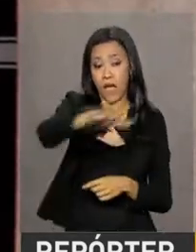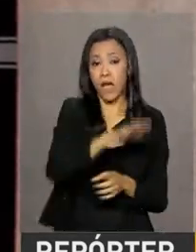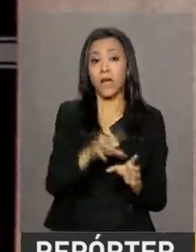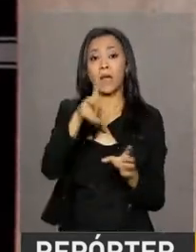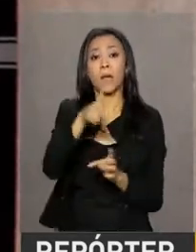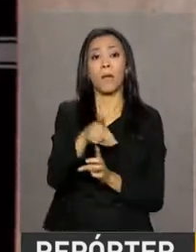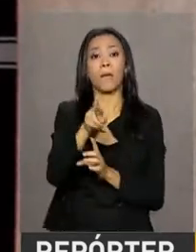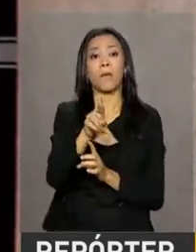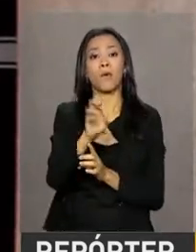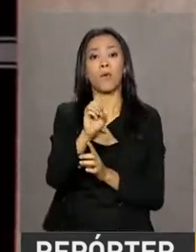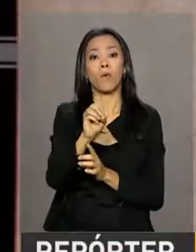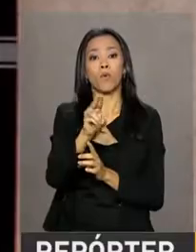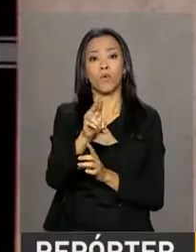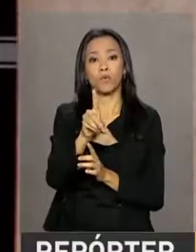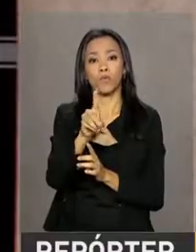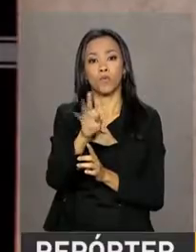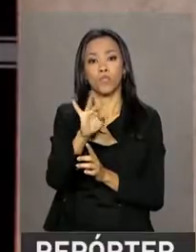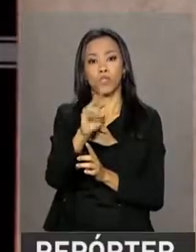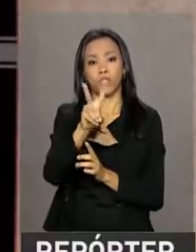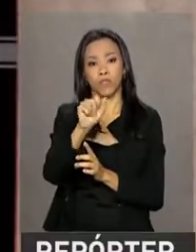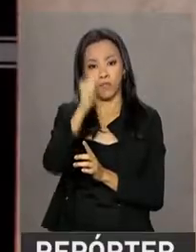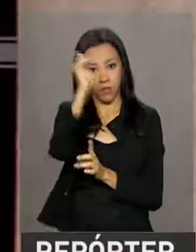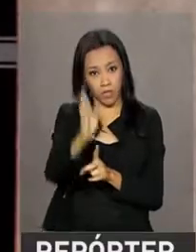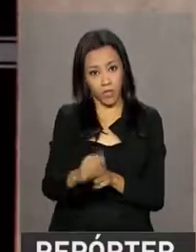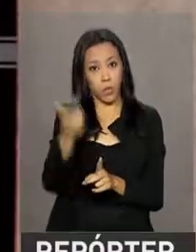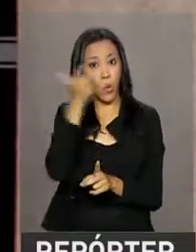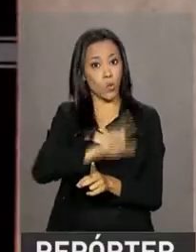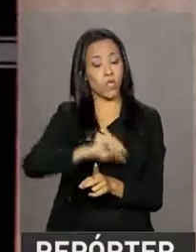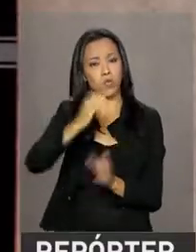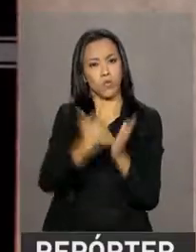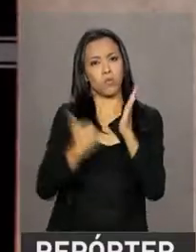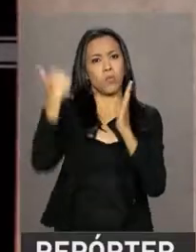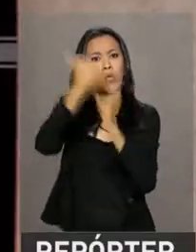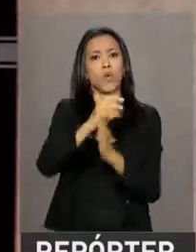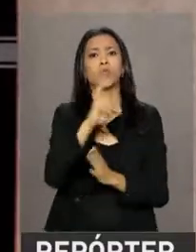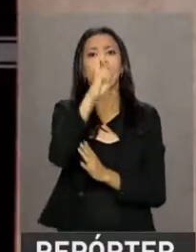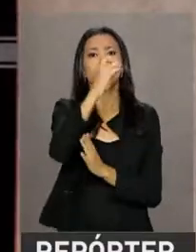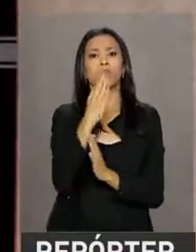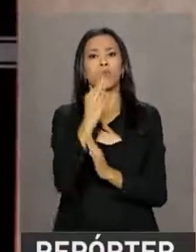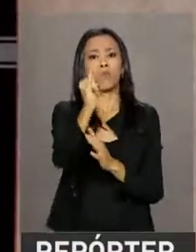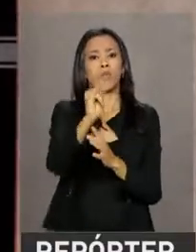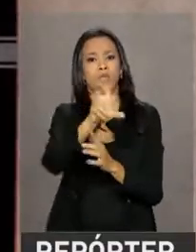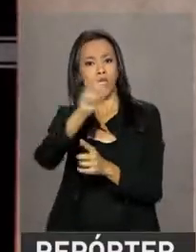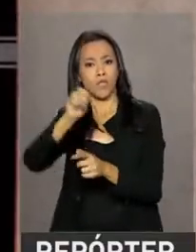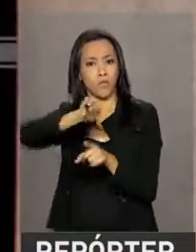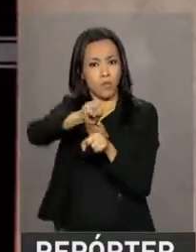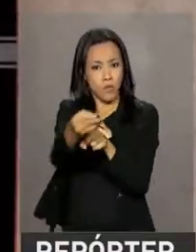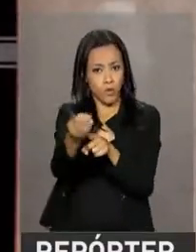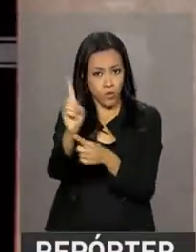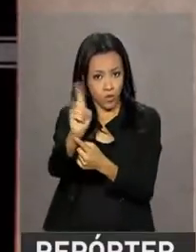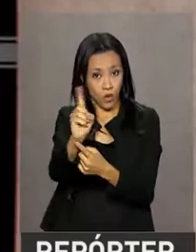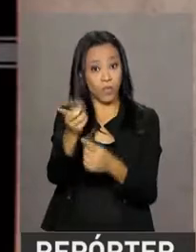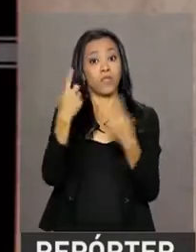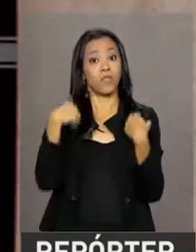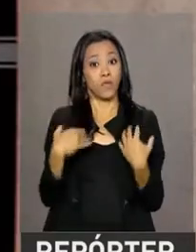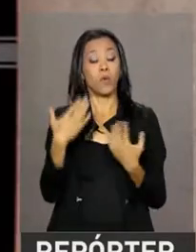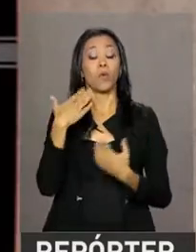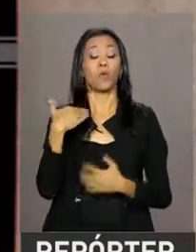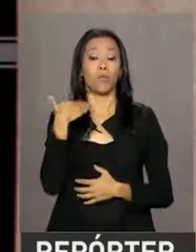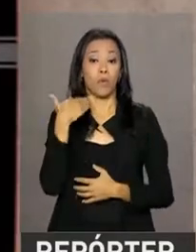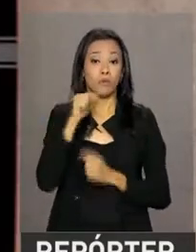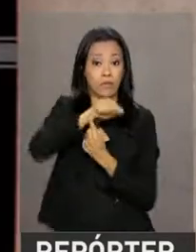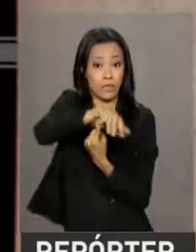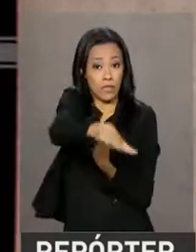também foi positivo superou os 5 bilhões e meio de dólares ea projeção do banco central para o mês de maio